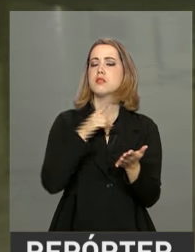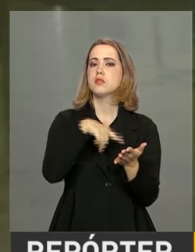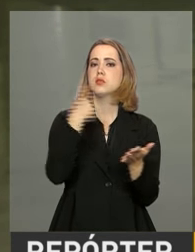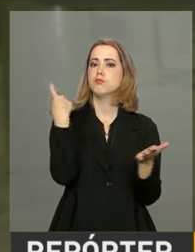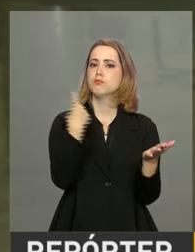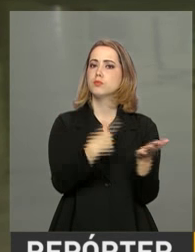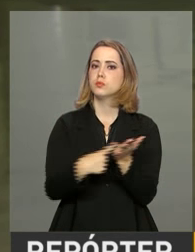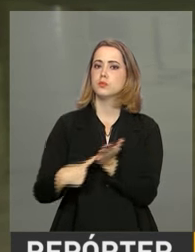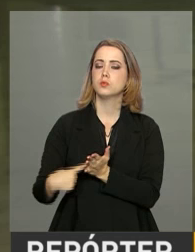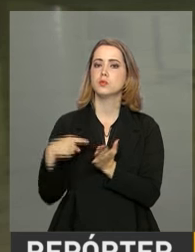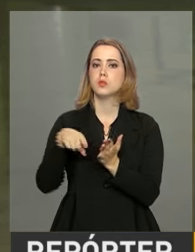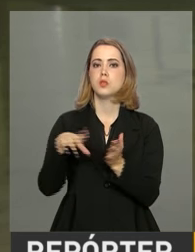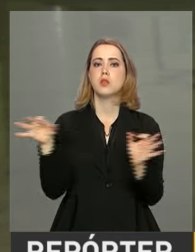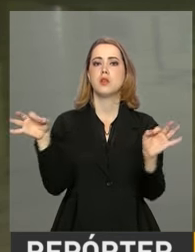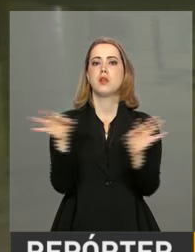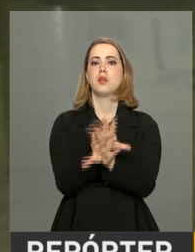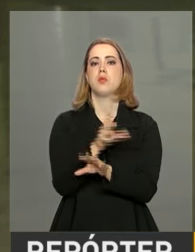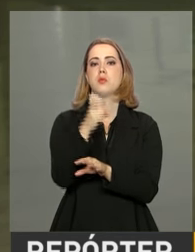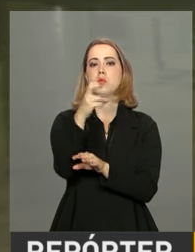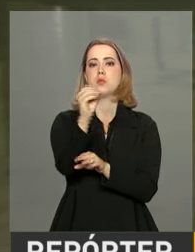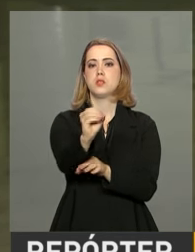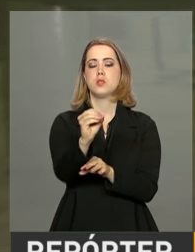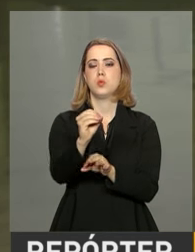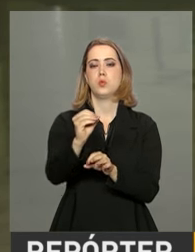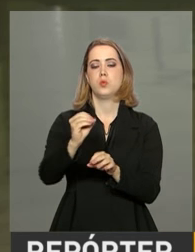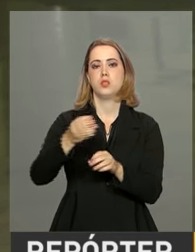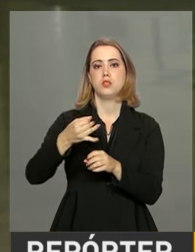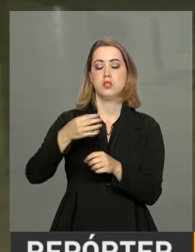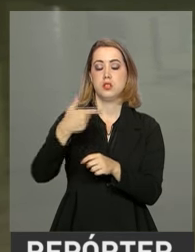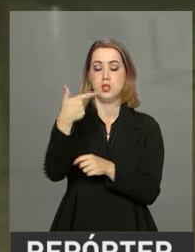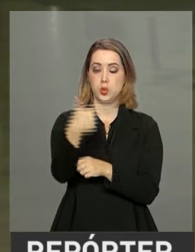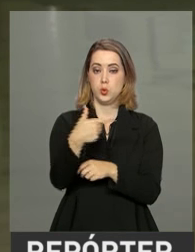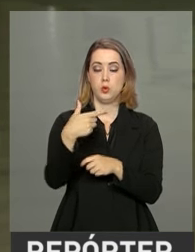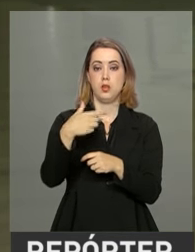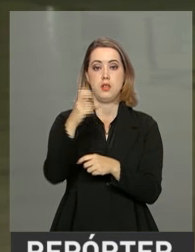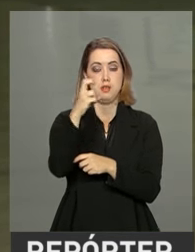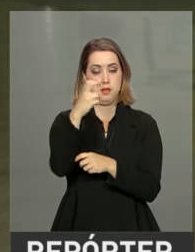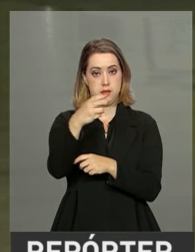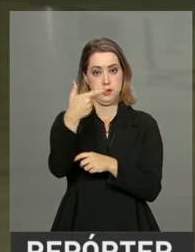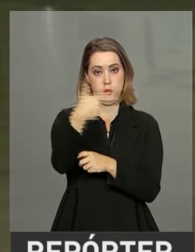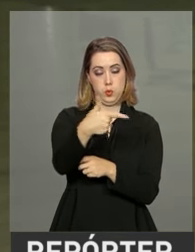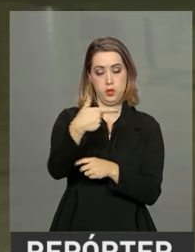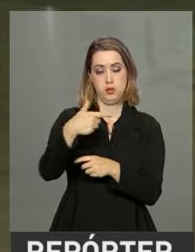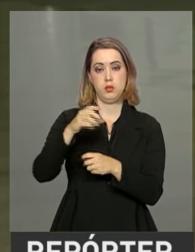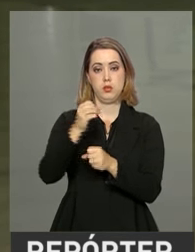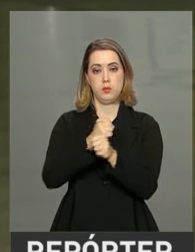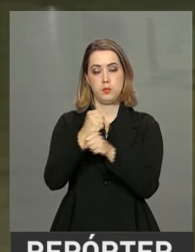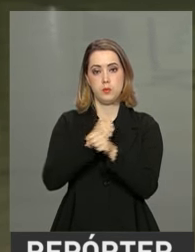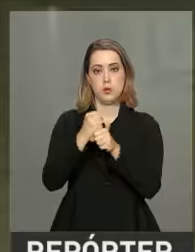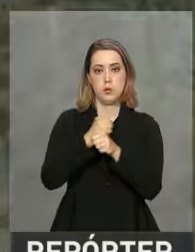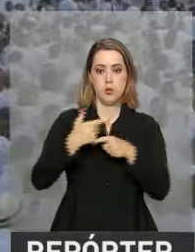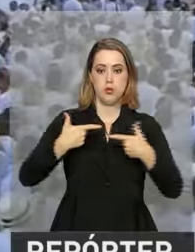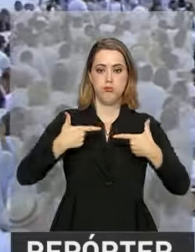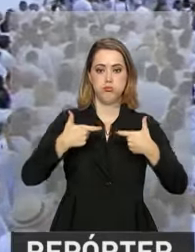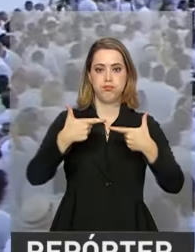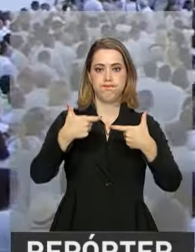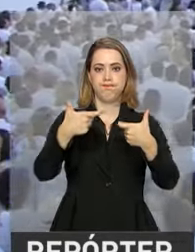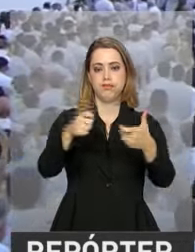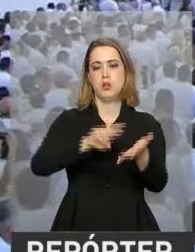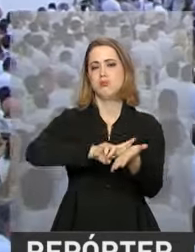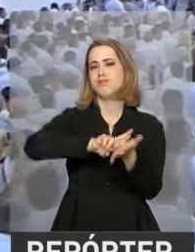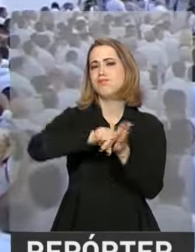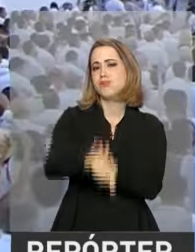acordo encerra 52 anos de conflitos que deixaram 220.000 mortos e outras